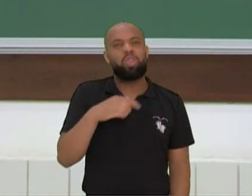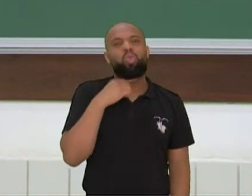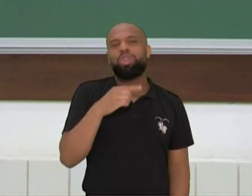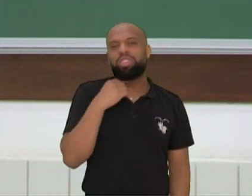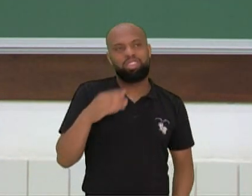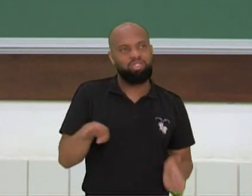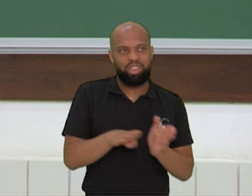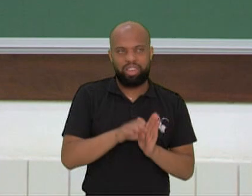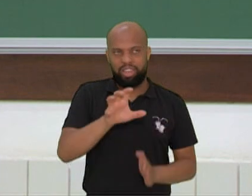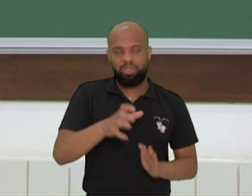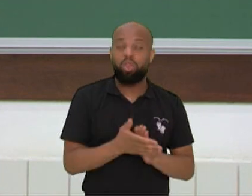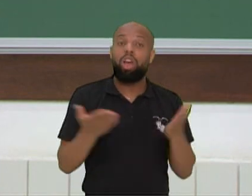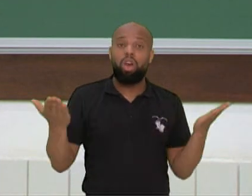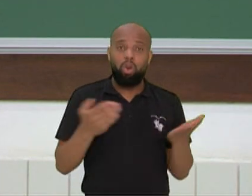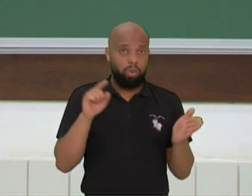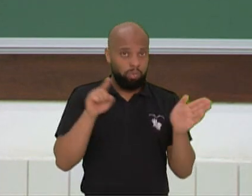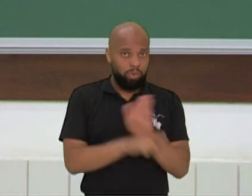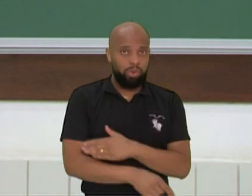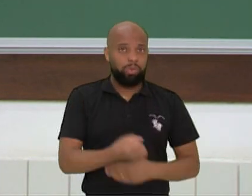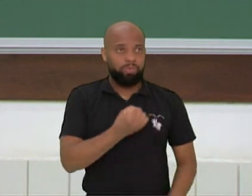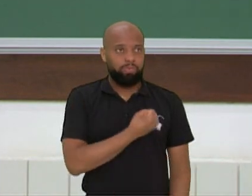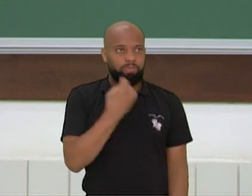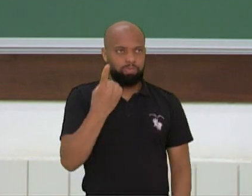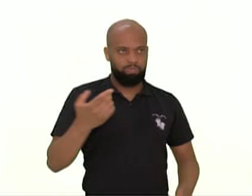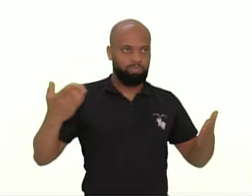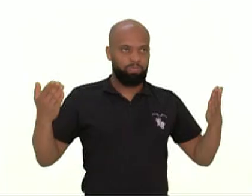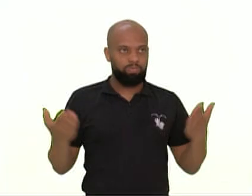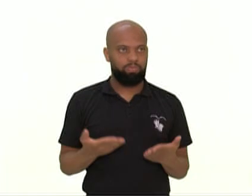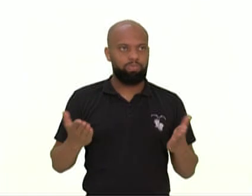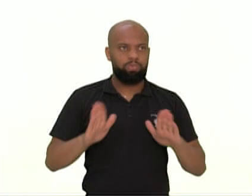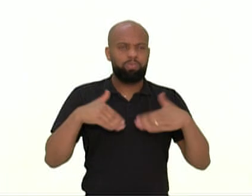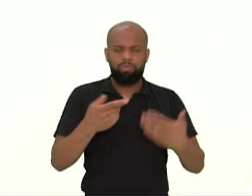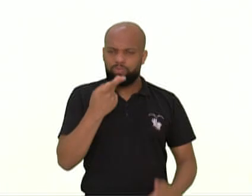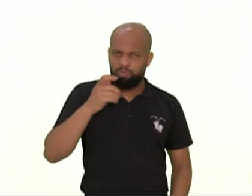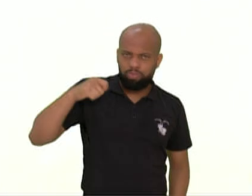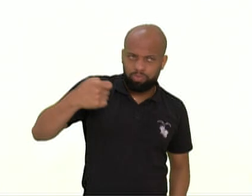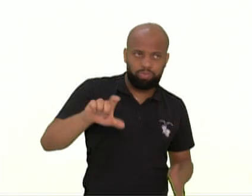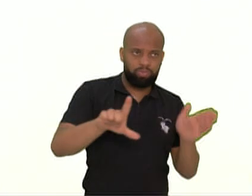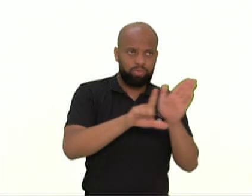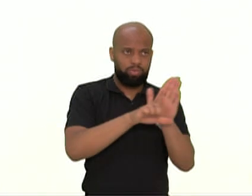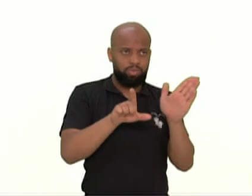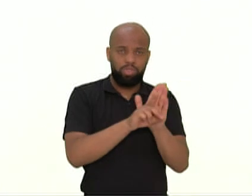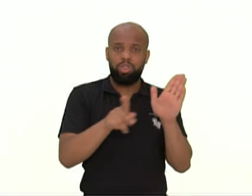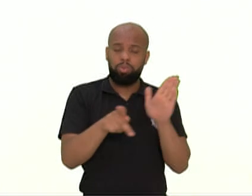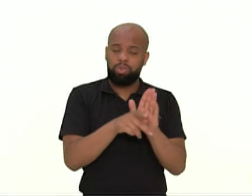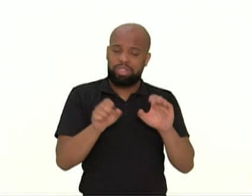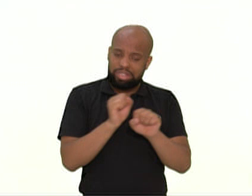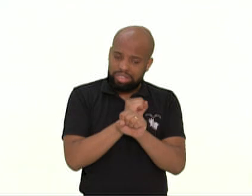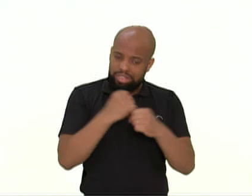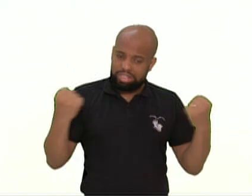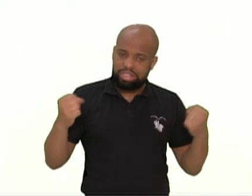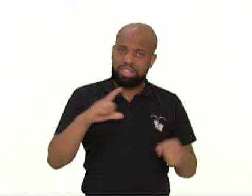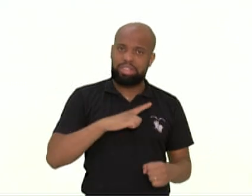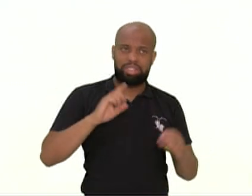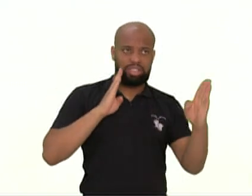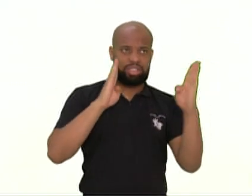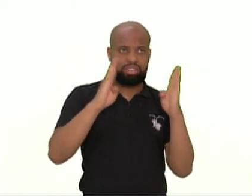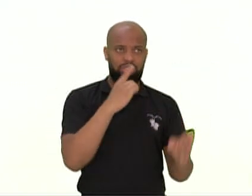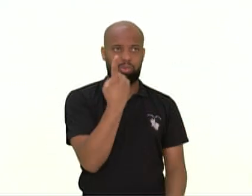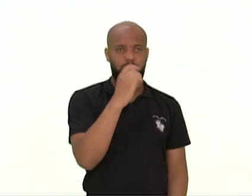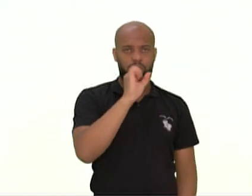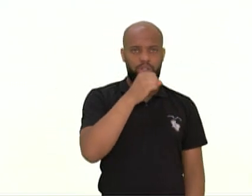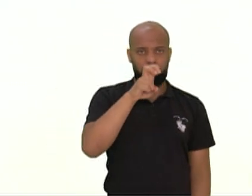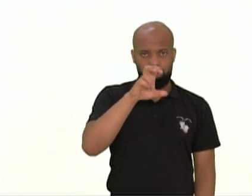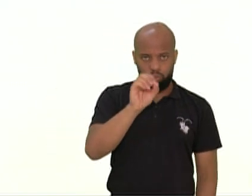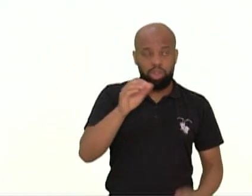avançada. Então vamos para o nosso primeiro quiz da aula de hoje. Quando se fala das leis abolicionistas decretadas no intervalo de tempo